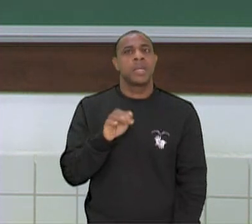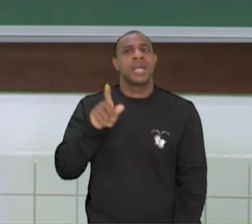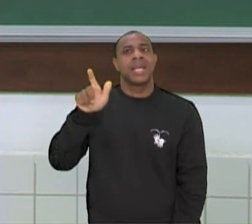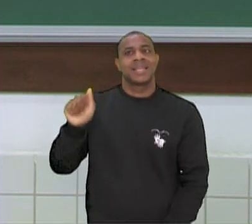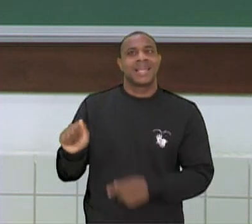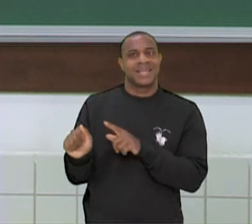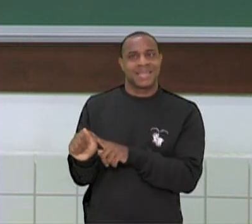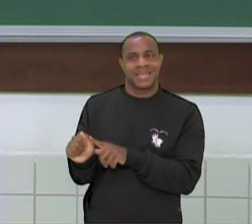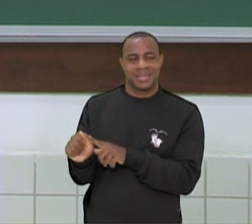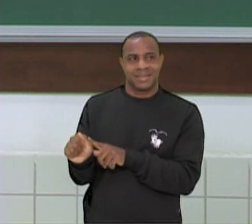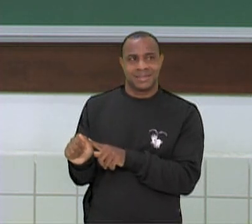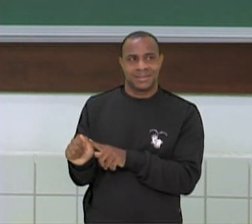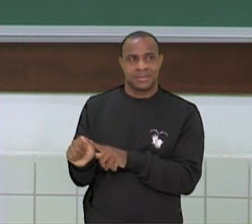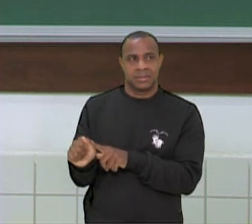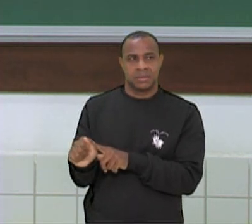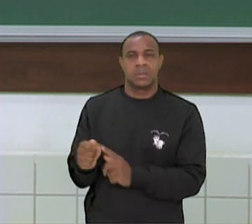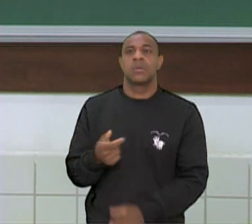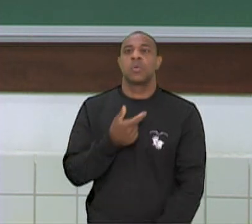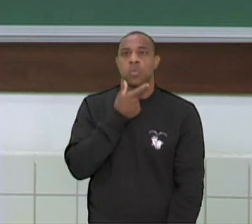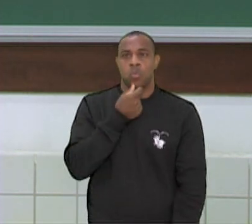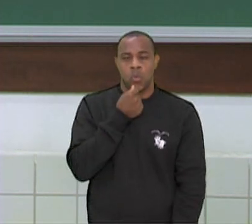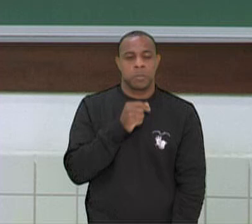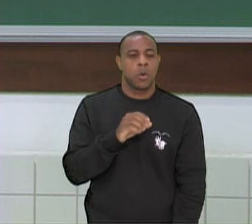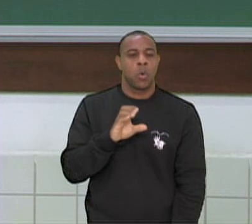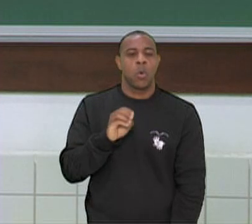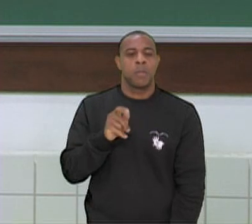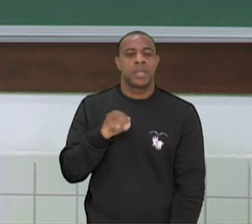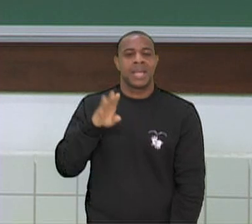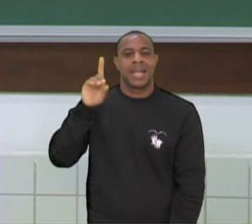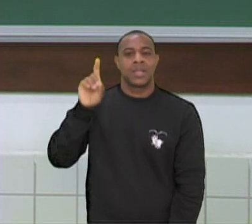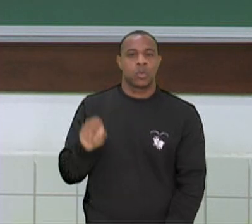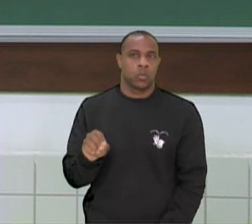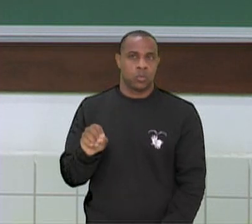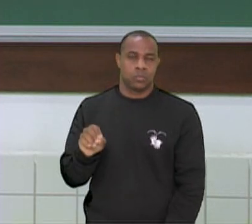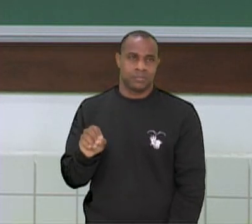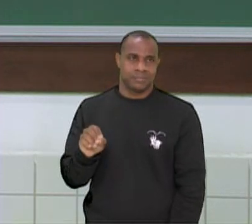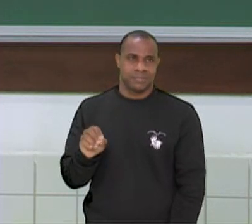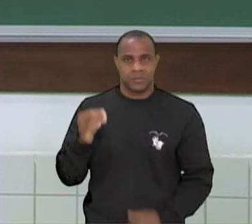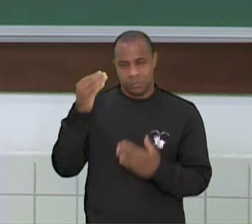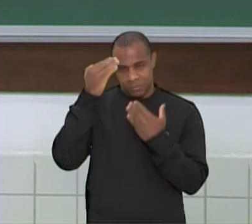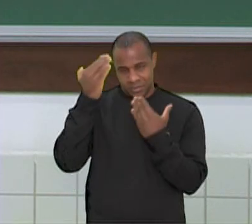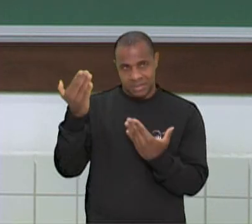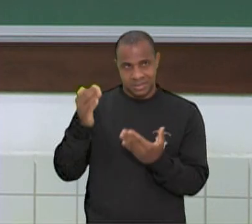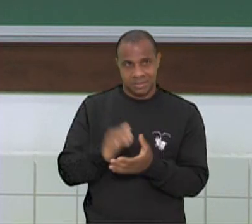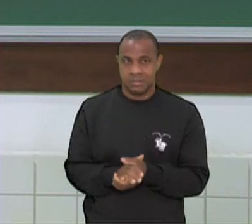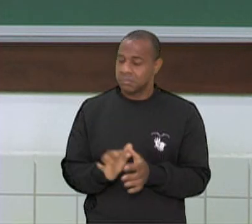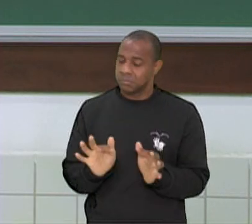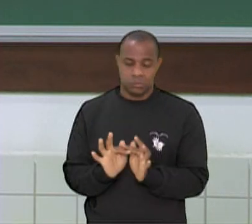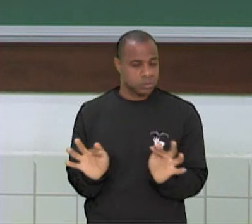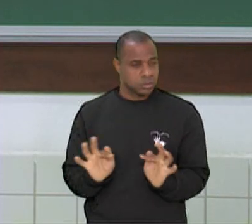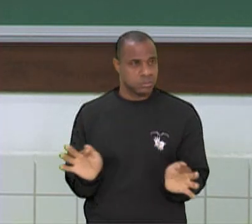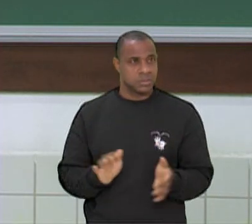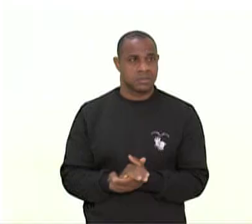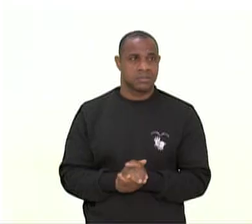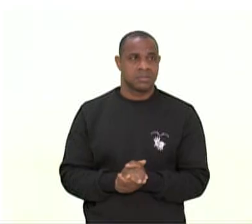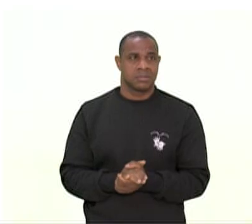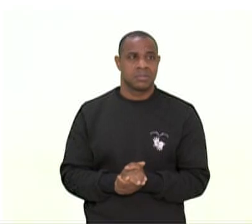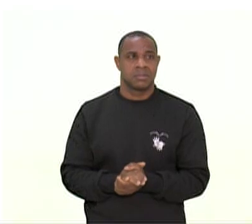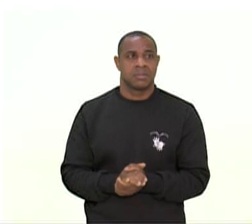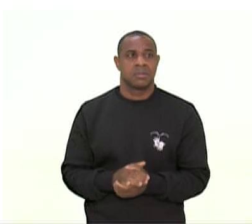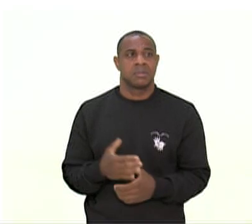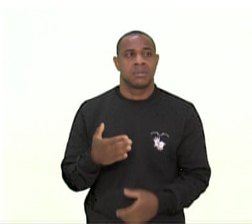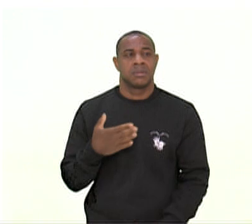Você, homem, menino, diz obrigado. Simples assim, não requer prática e nem habilidade. É só